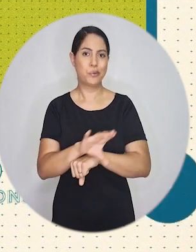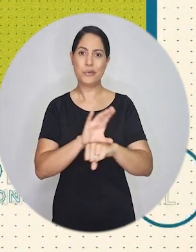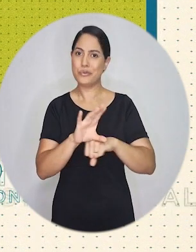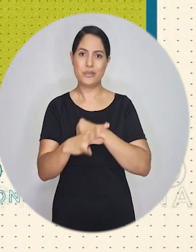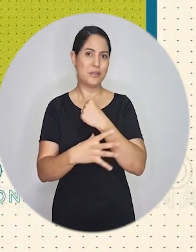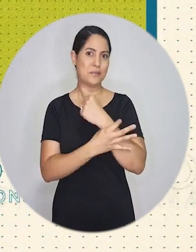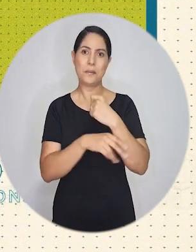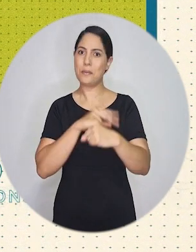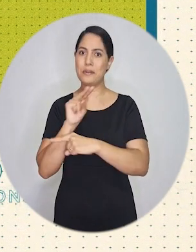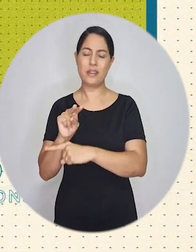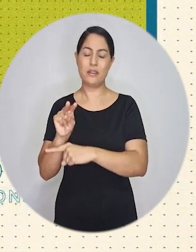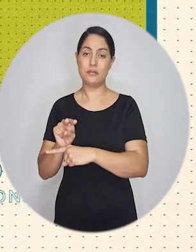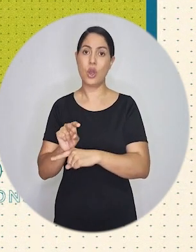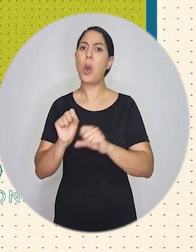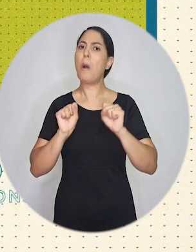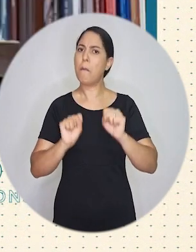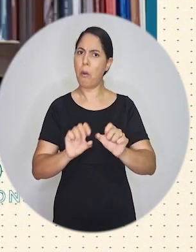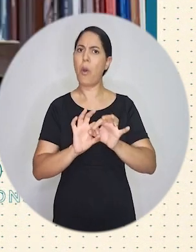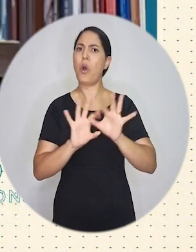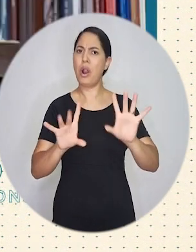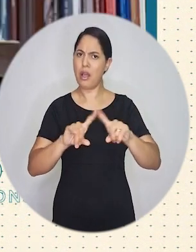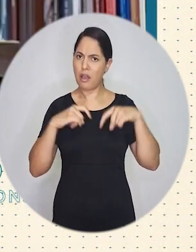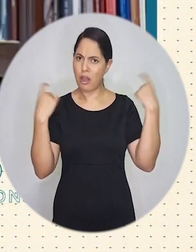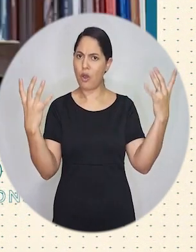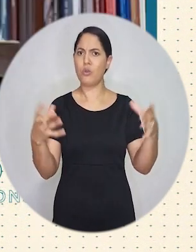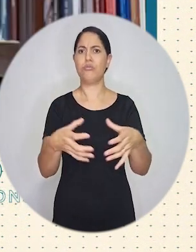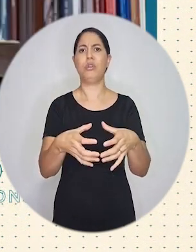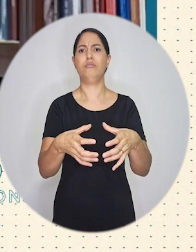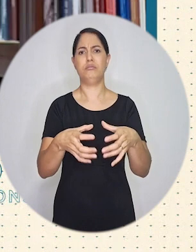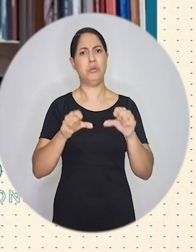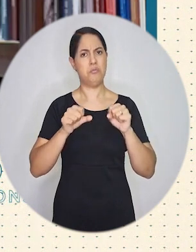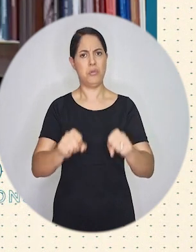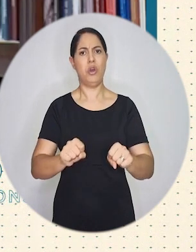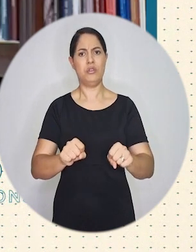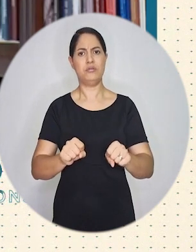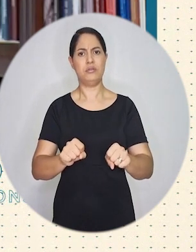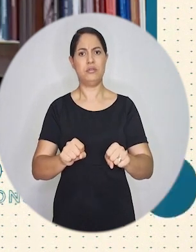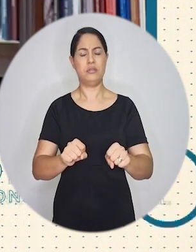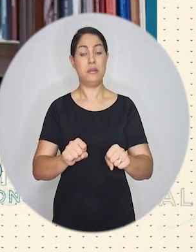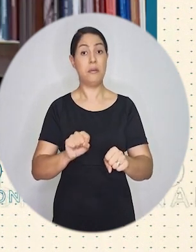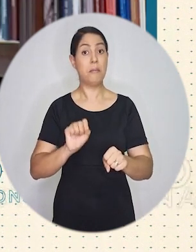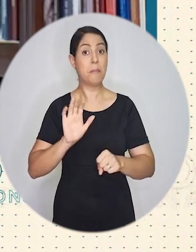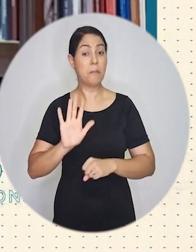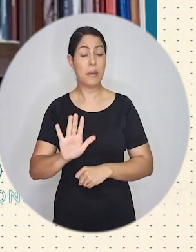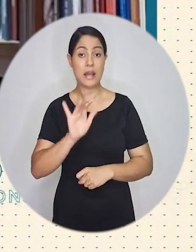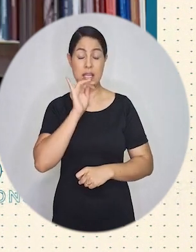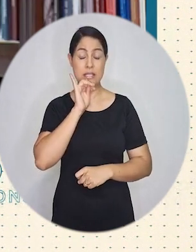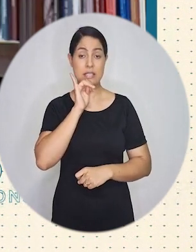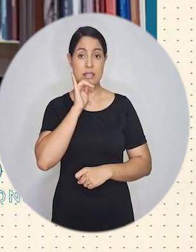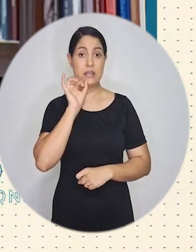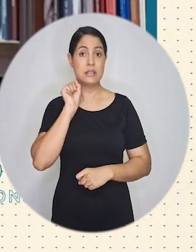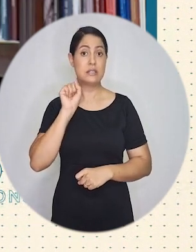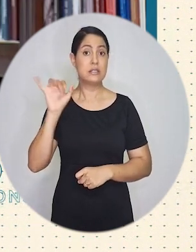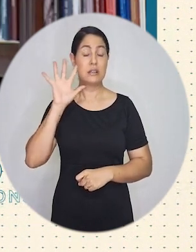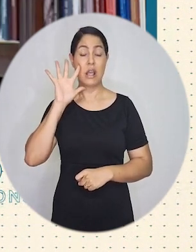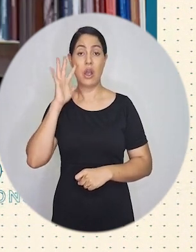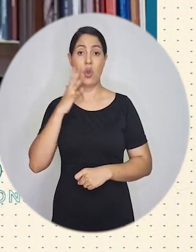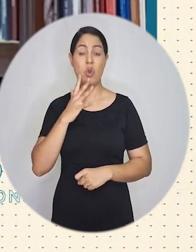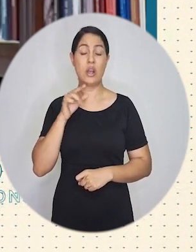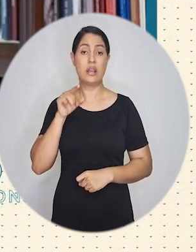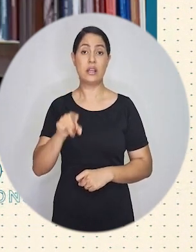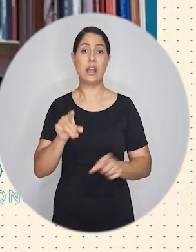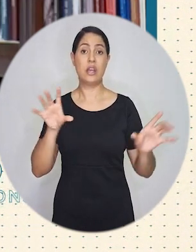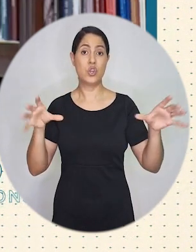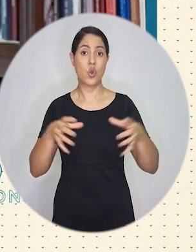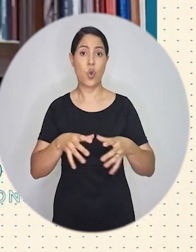a proteção constitucional. Eu posso me reunir, não se pode proibir qualquer tipo de reunião, mas se nós temos